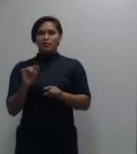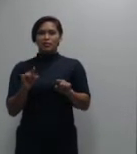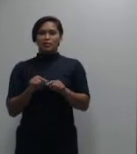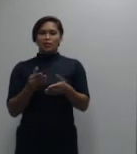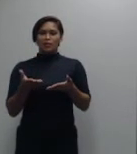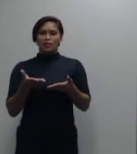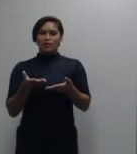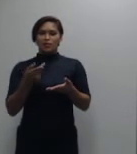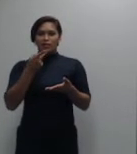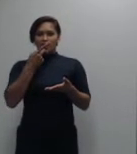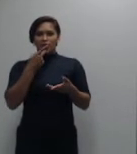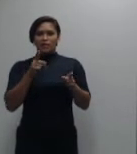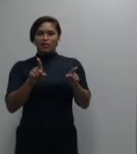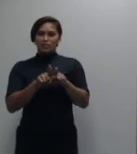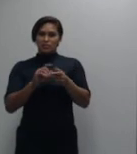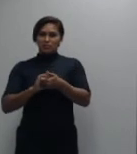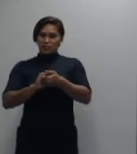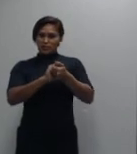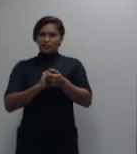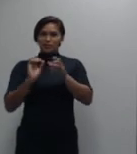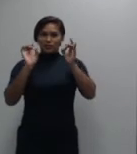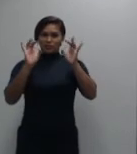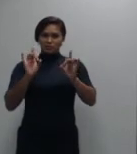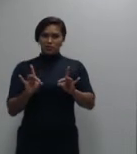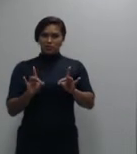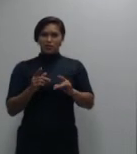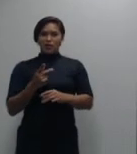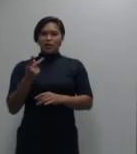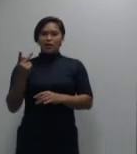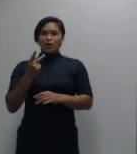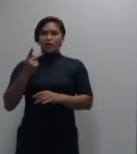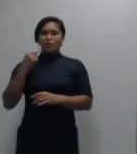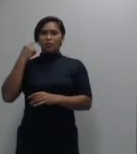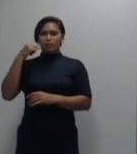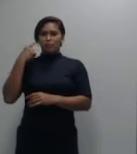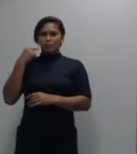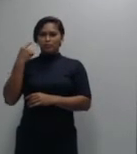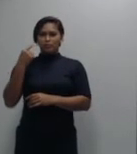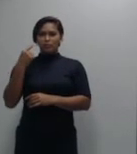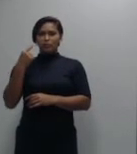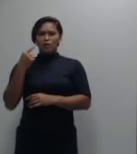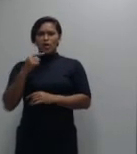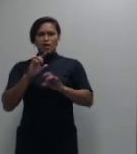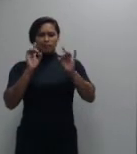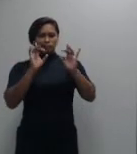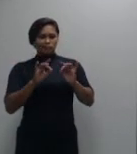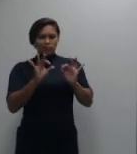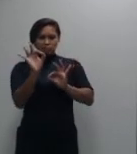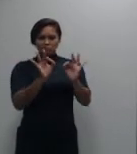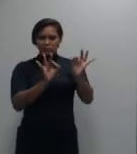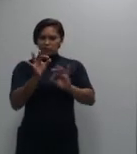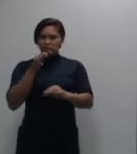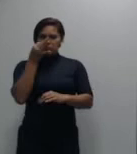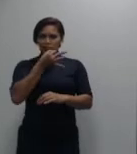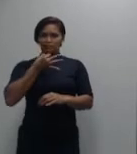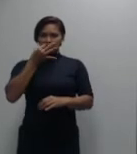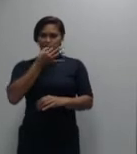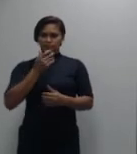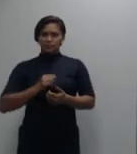ele também uma saudação muito especial aos nossos advogado que fizeram sustentações orais